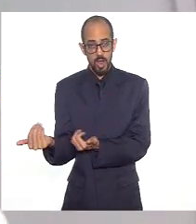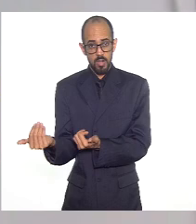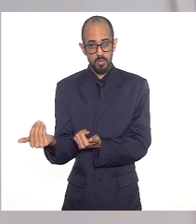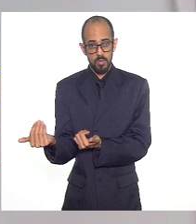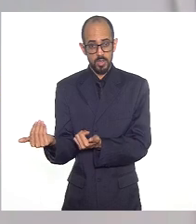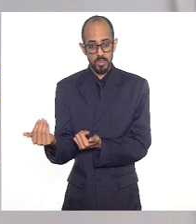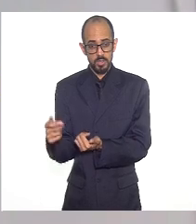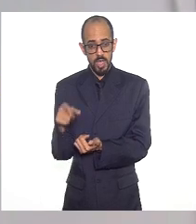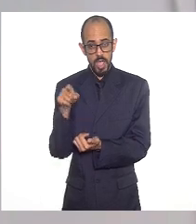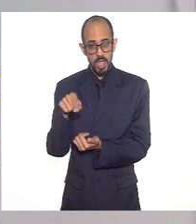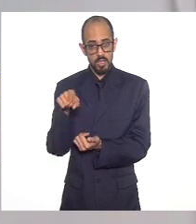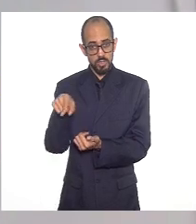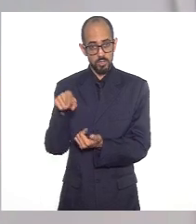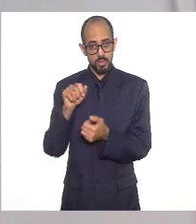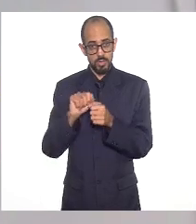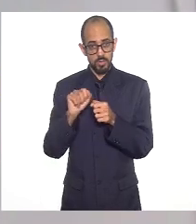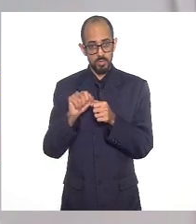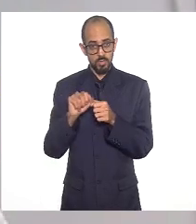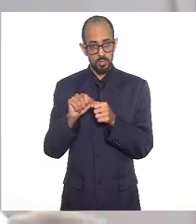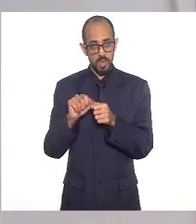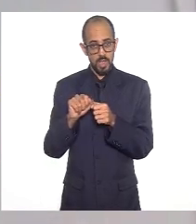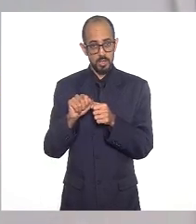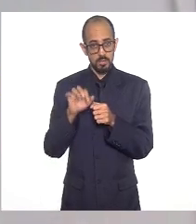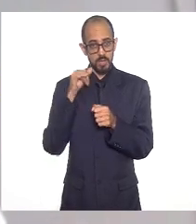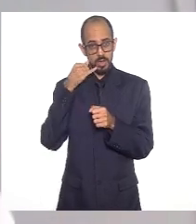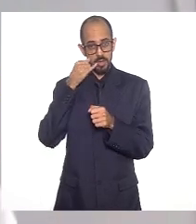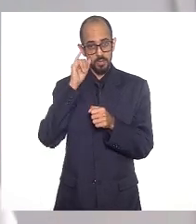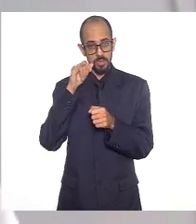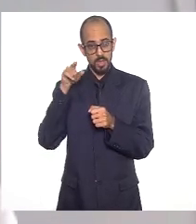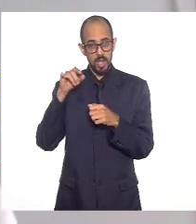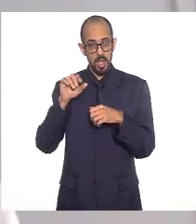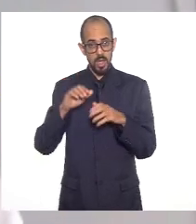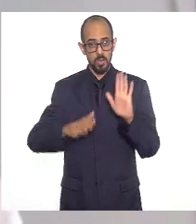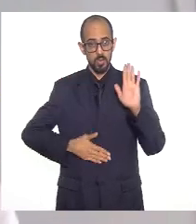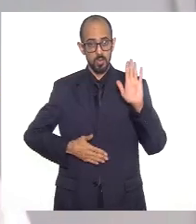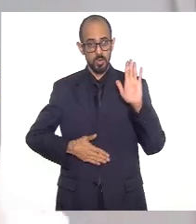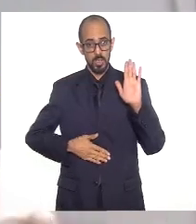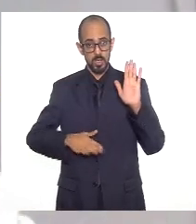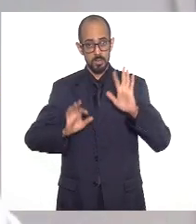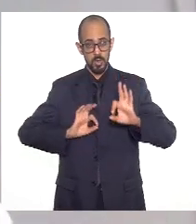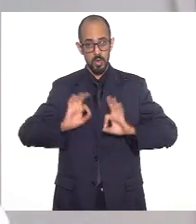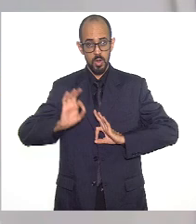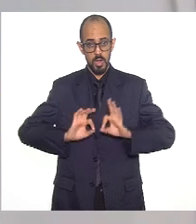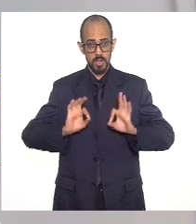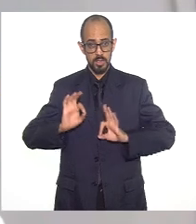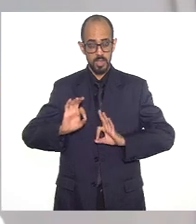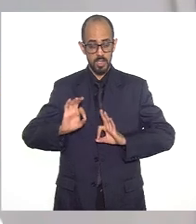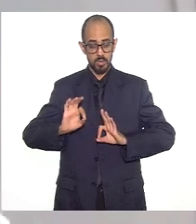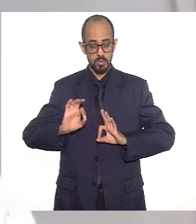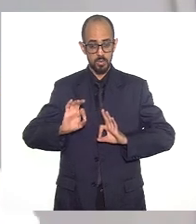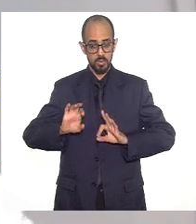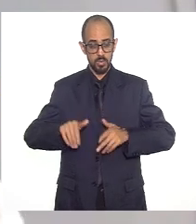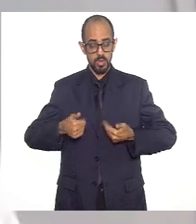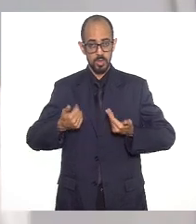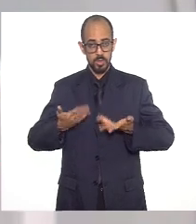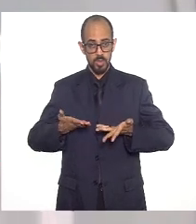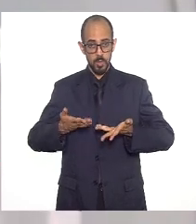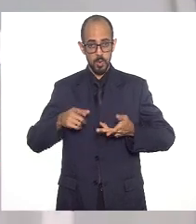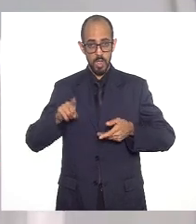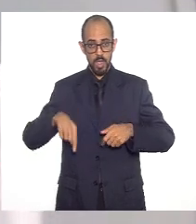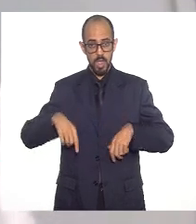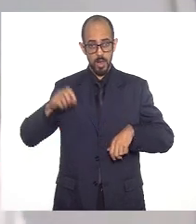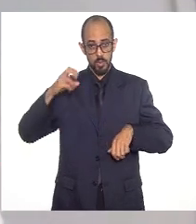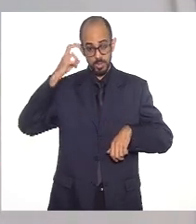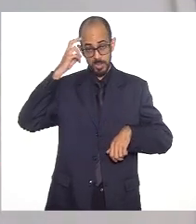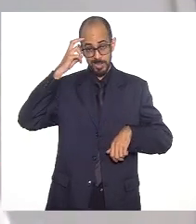forma prioritária que se combate o crime organizado. Por óbvio, a segurança pública, a partir da investigação, a partir da